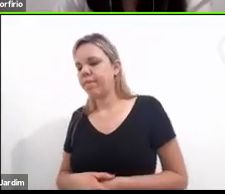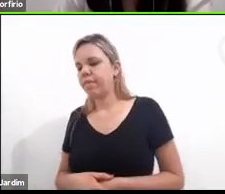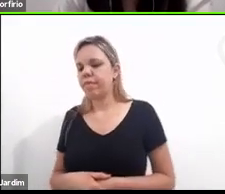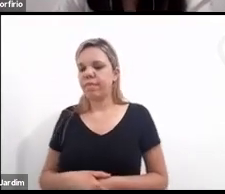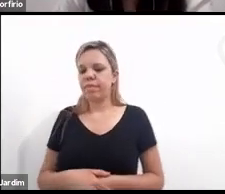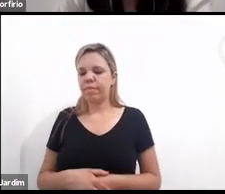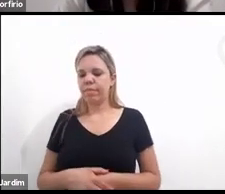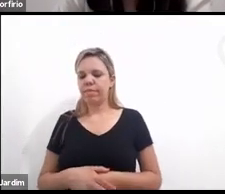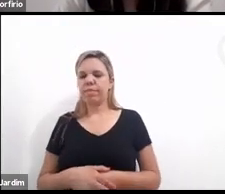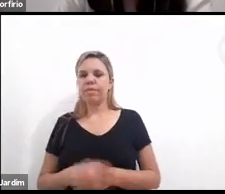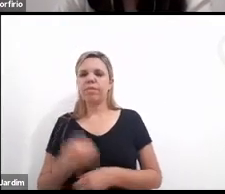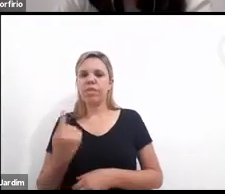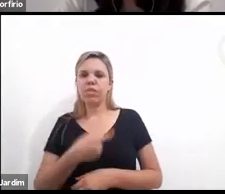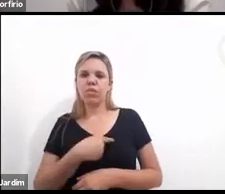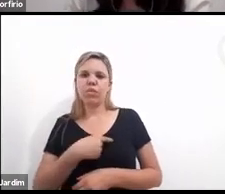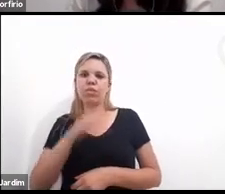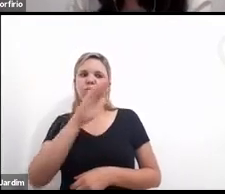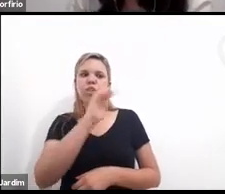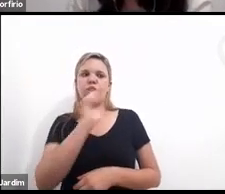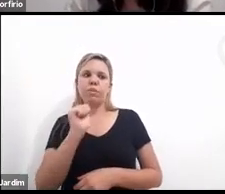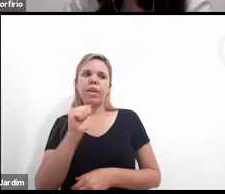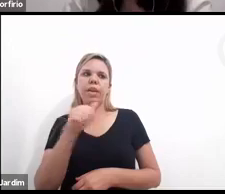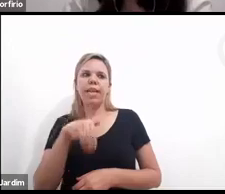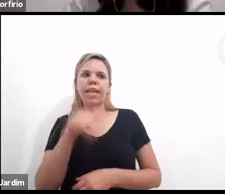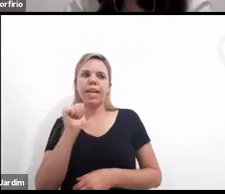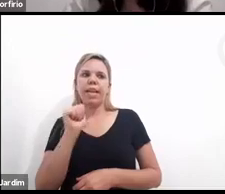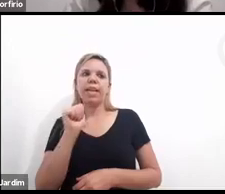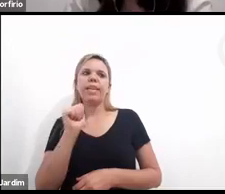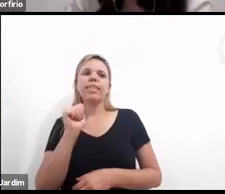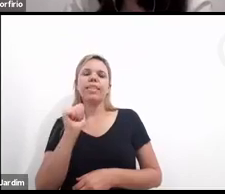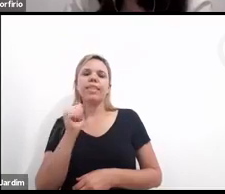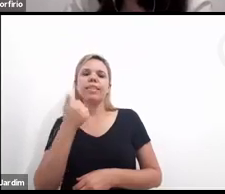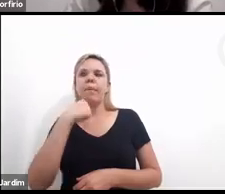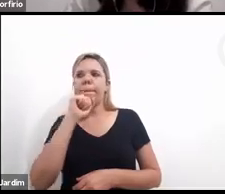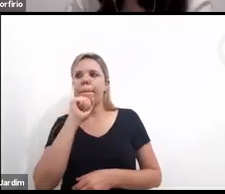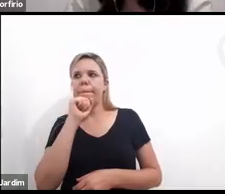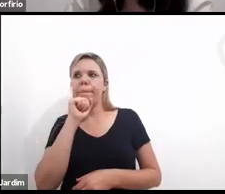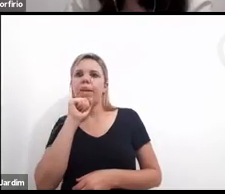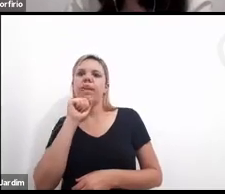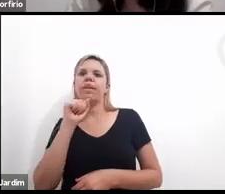A gente vai chamar, então, agora a Ana Cristina, que é a mãe do Rômulo.